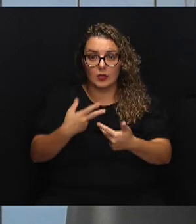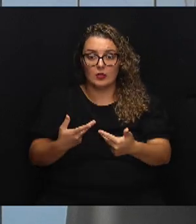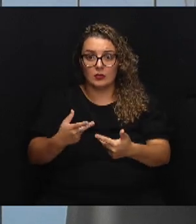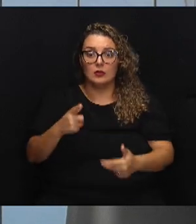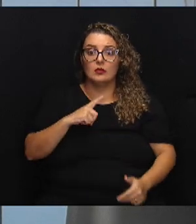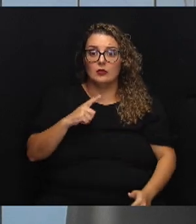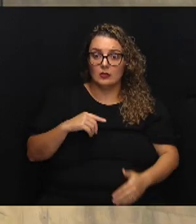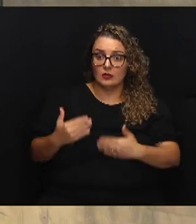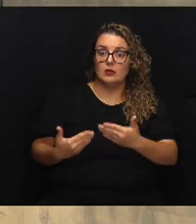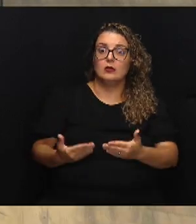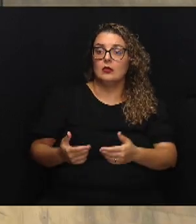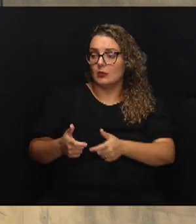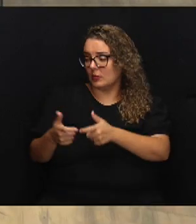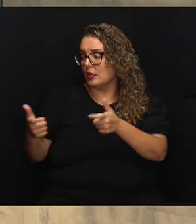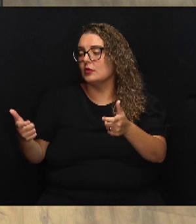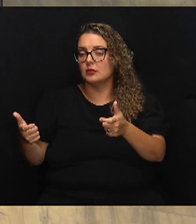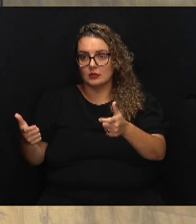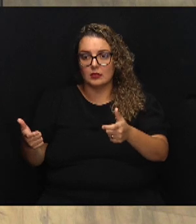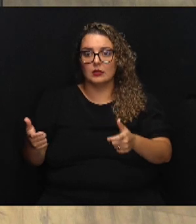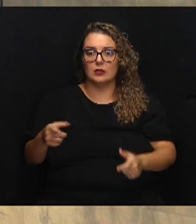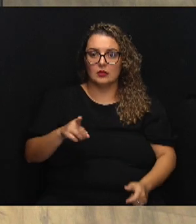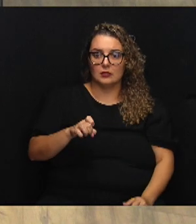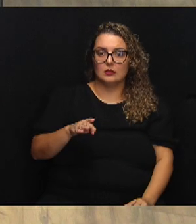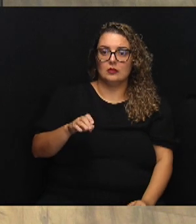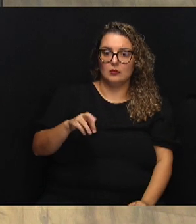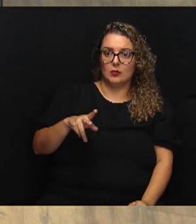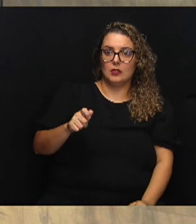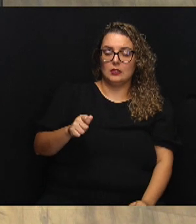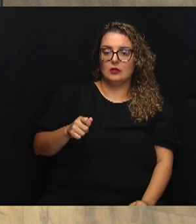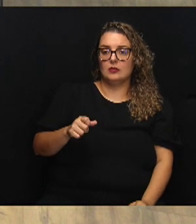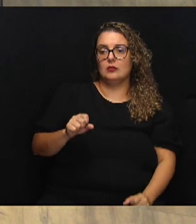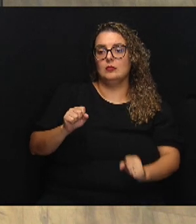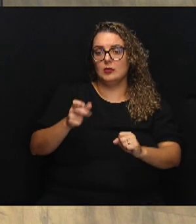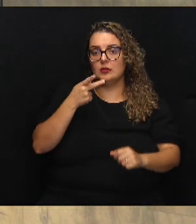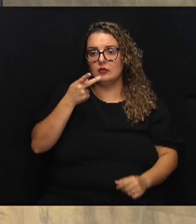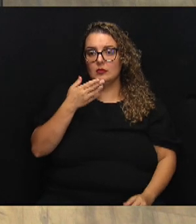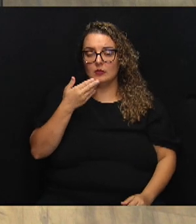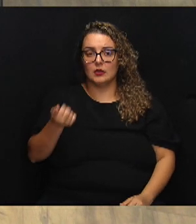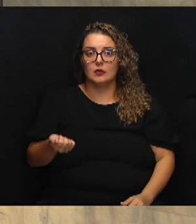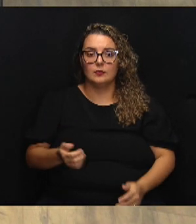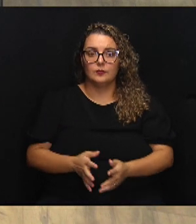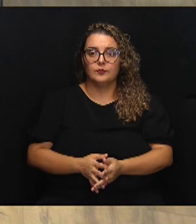que gastar, a maioria. A Débora até vai poder falar melhor sobre isso.